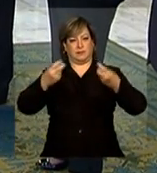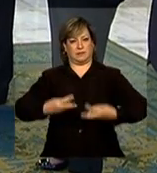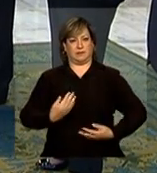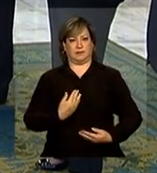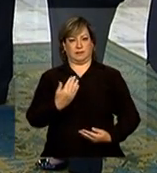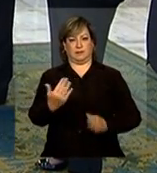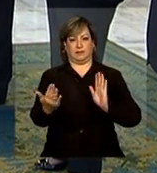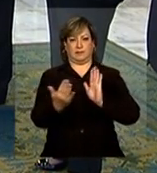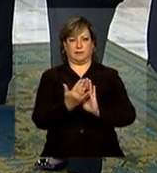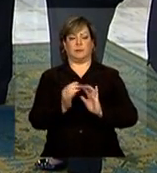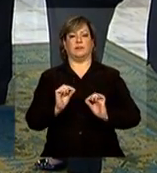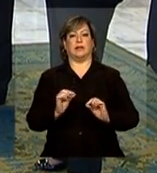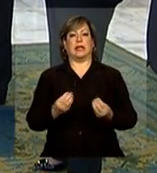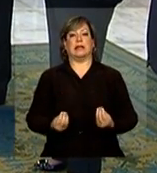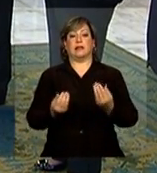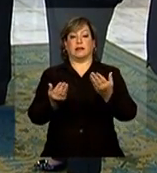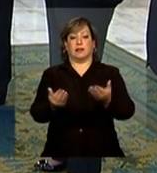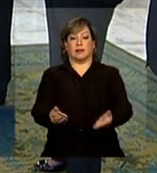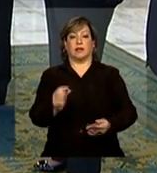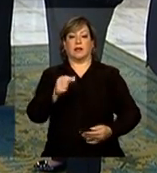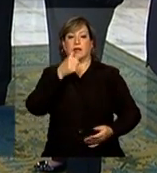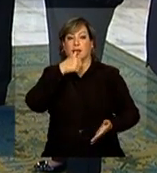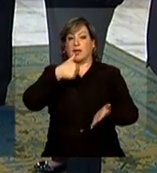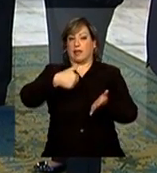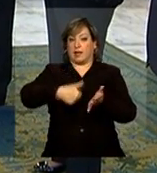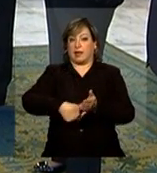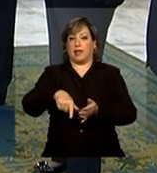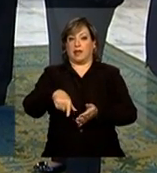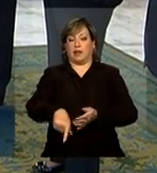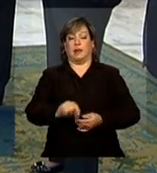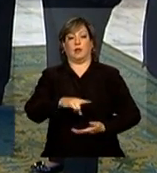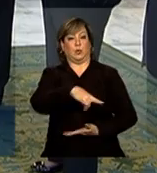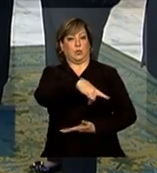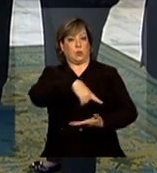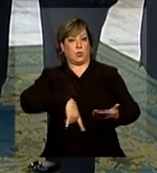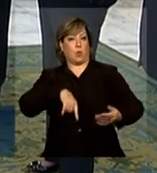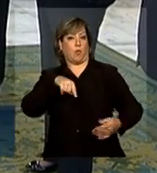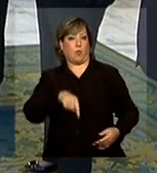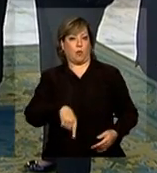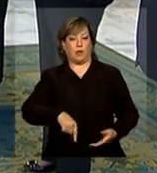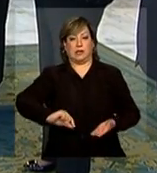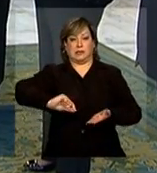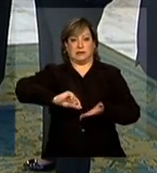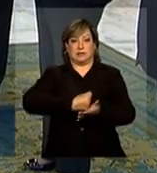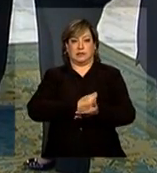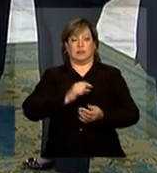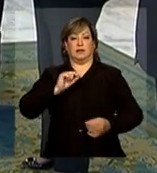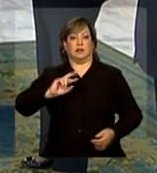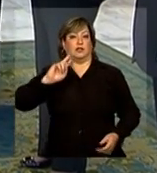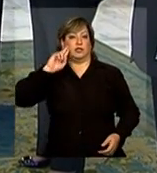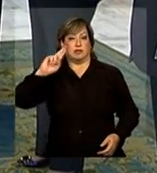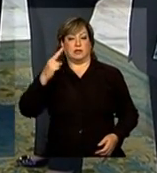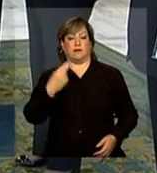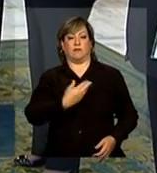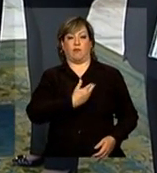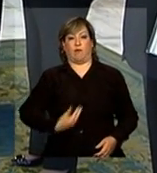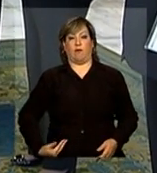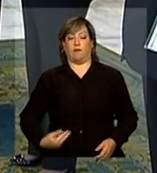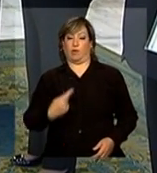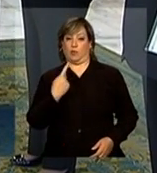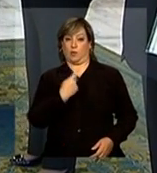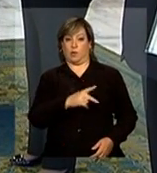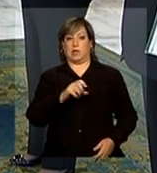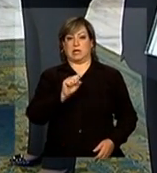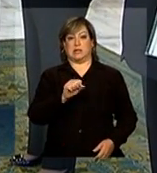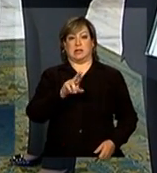Ele entrega a carta credencial, o documento que é assinado pelo chefe de Estado do seu país de